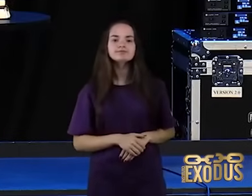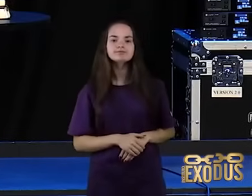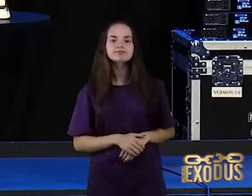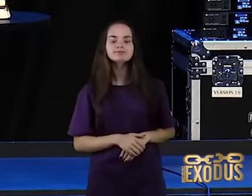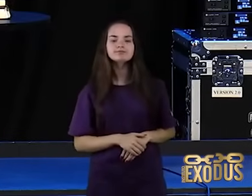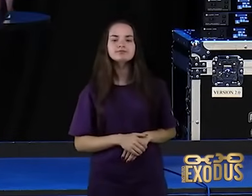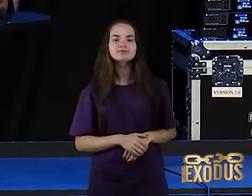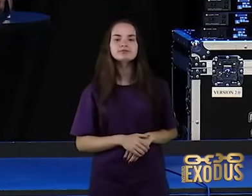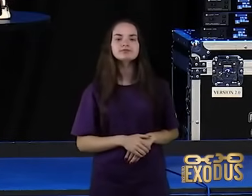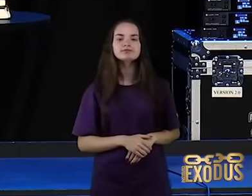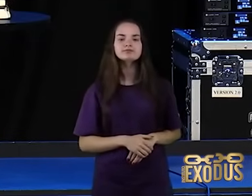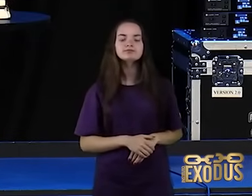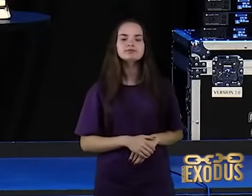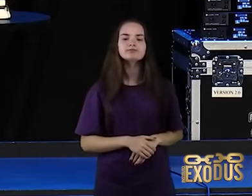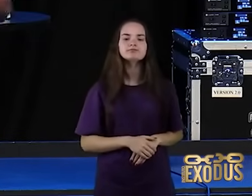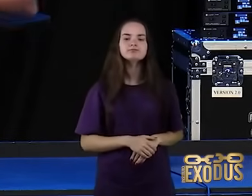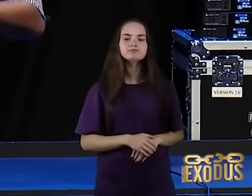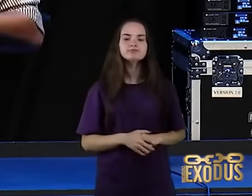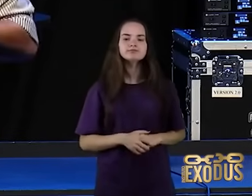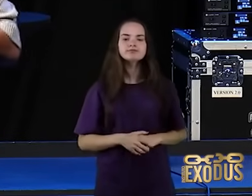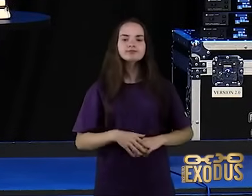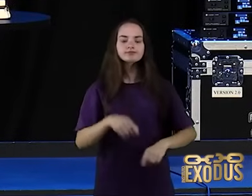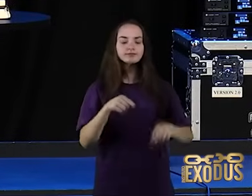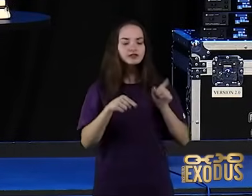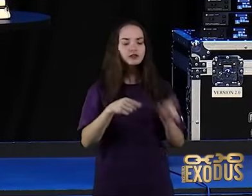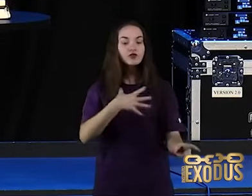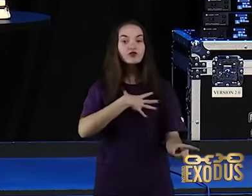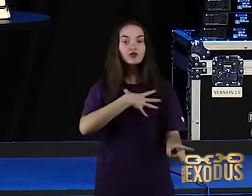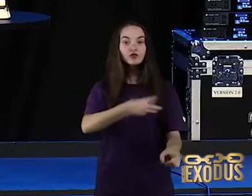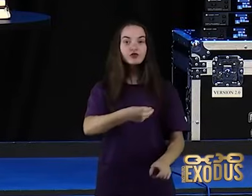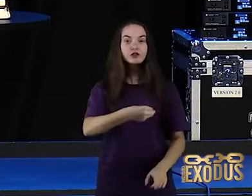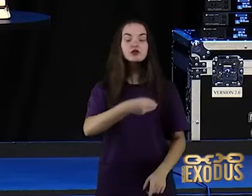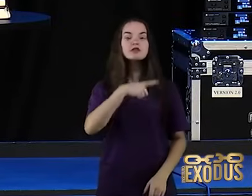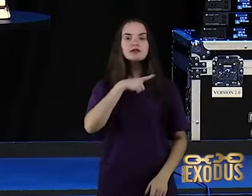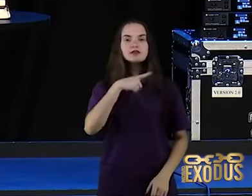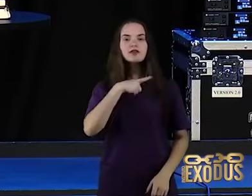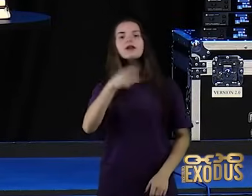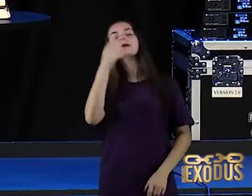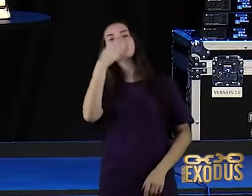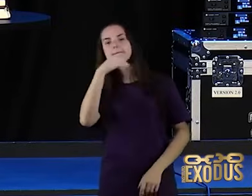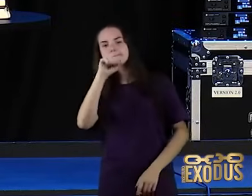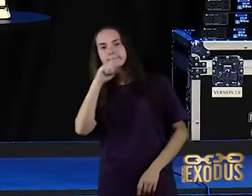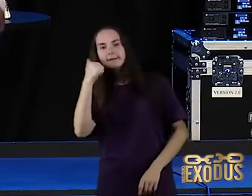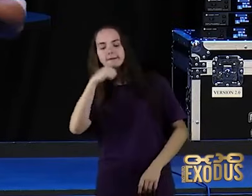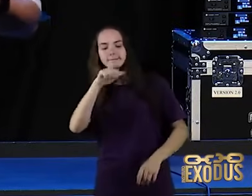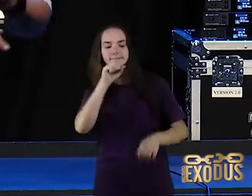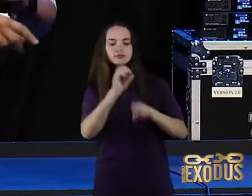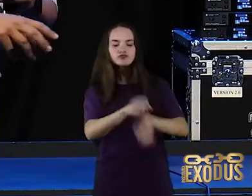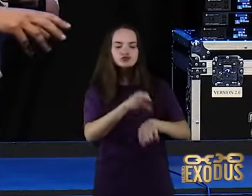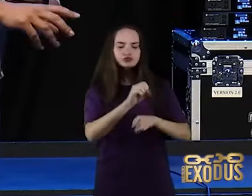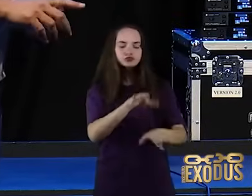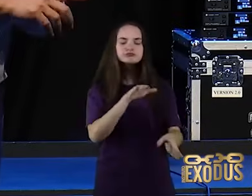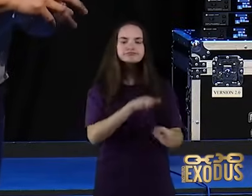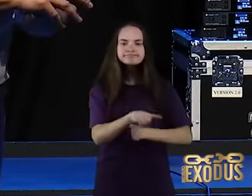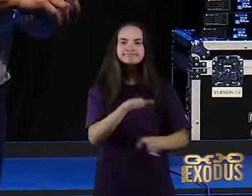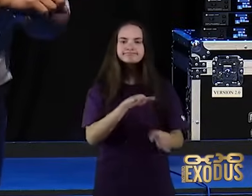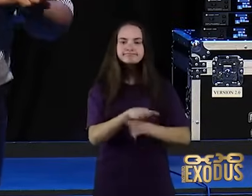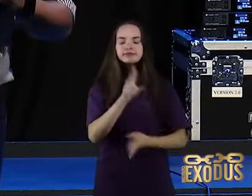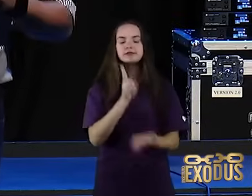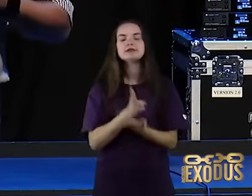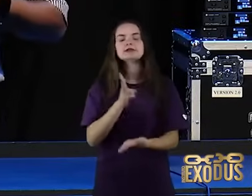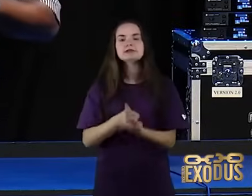pai que daquele filho tem um pai e uma mãe Nós Temos conversado aqui